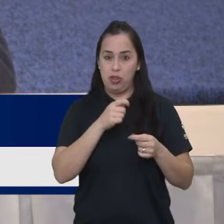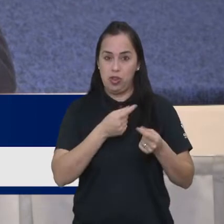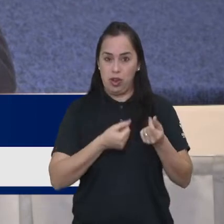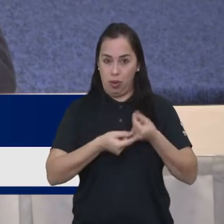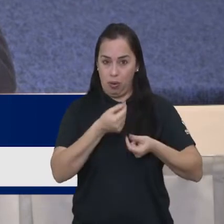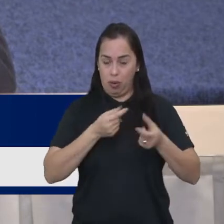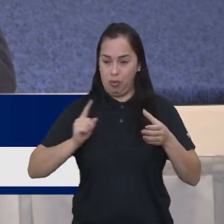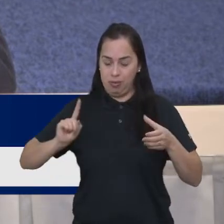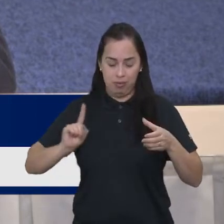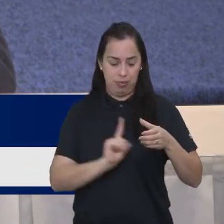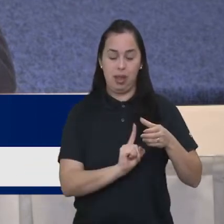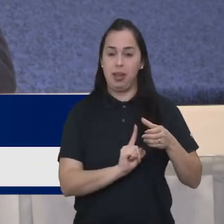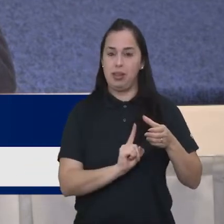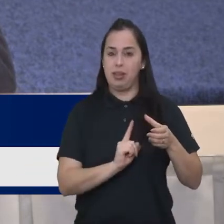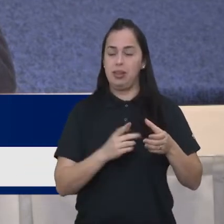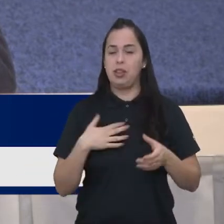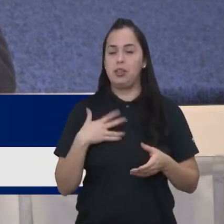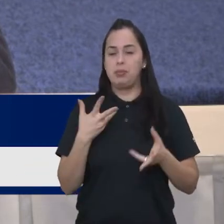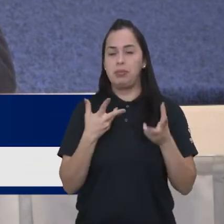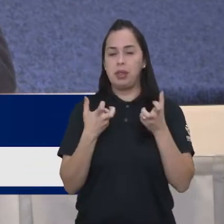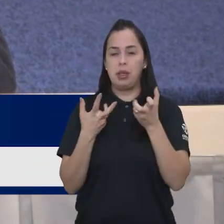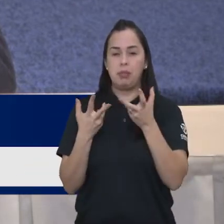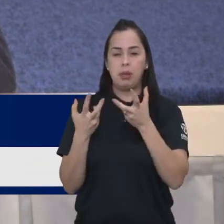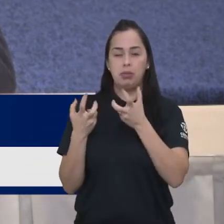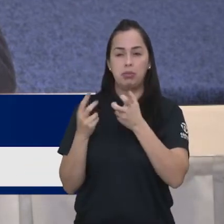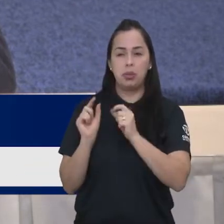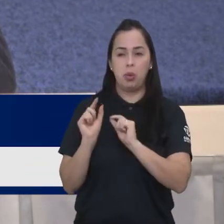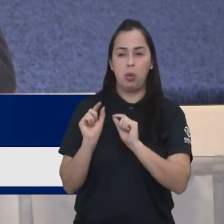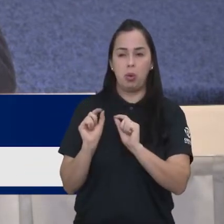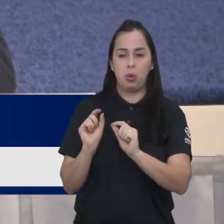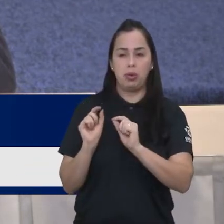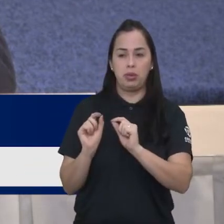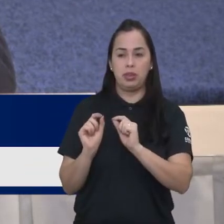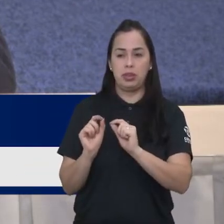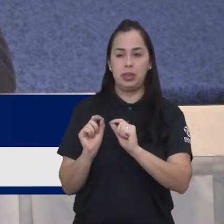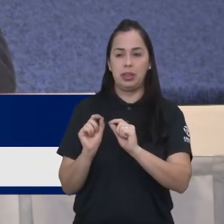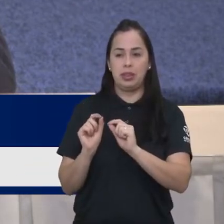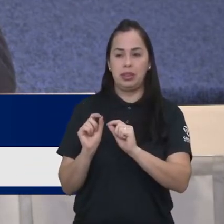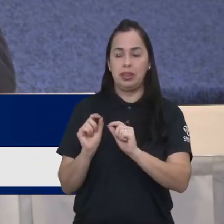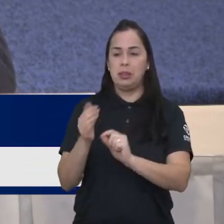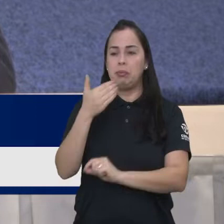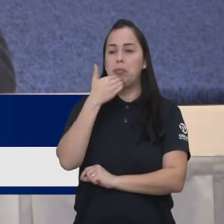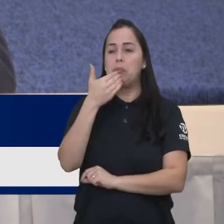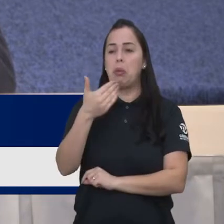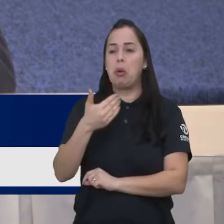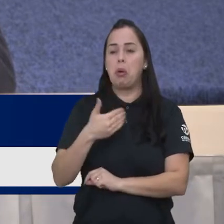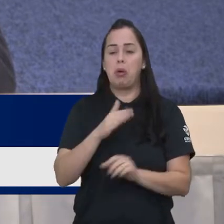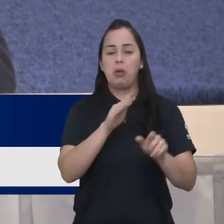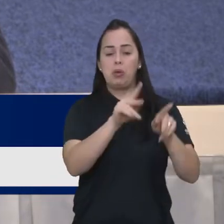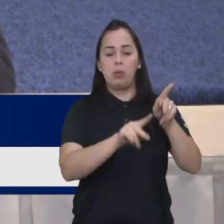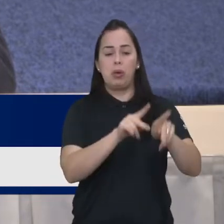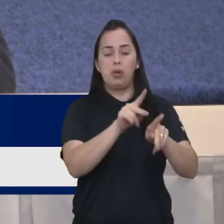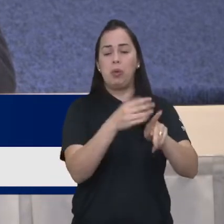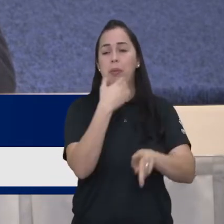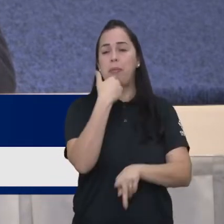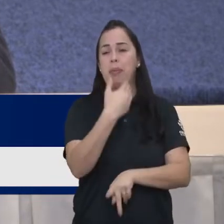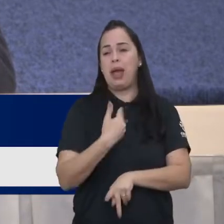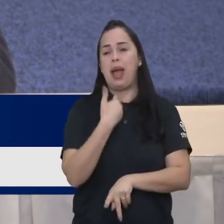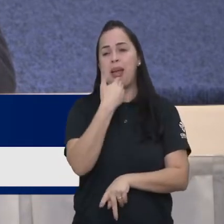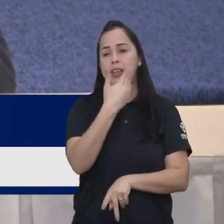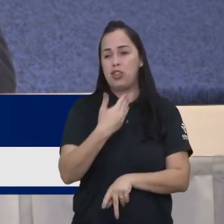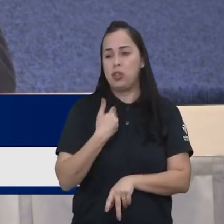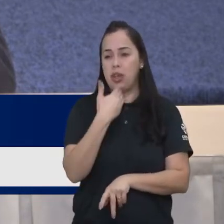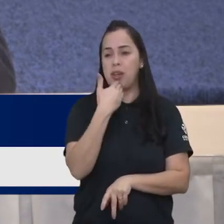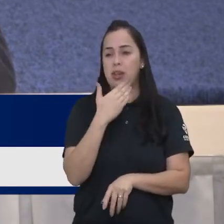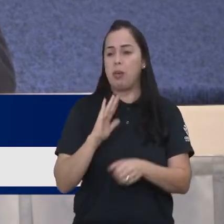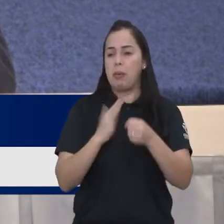percebeu nesses dois primeiros anos aí a grande demanda e pedido dos moradores em relação